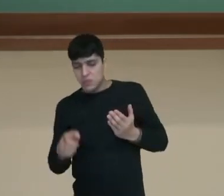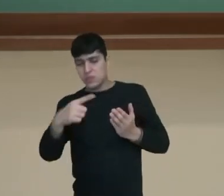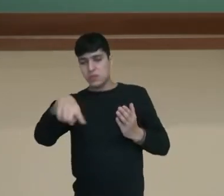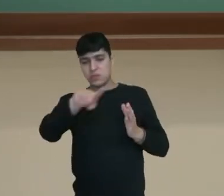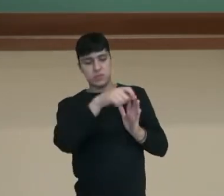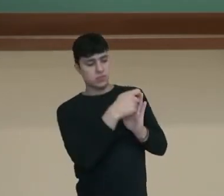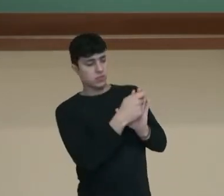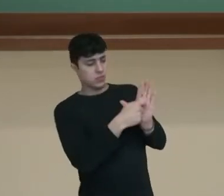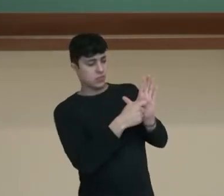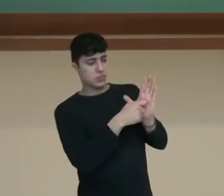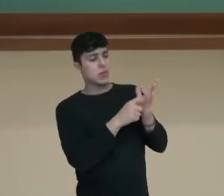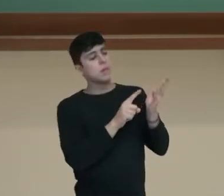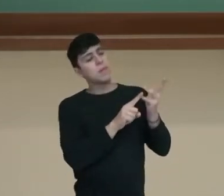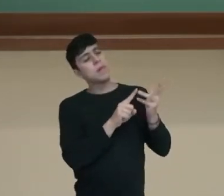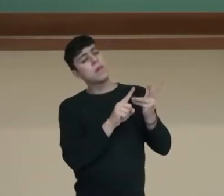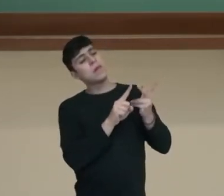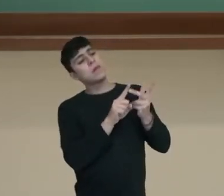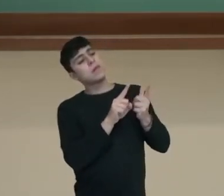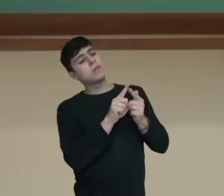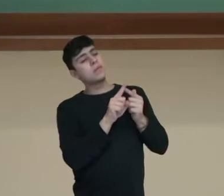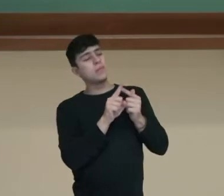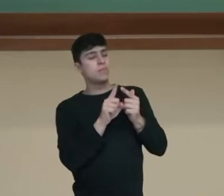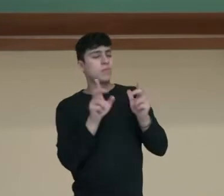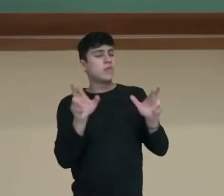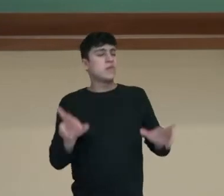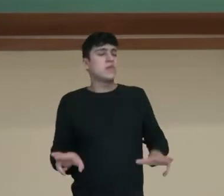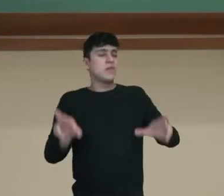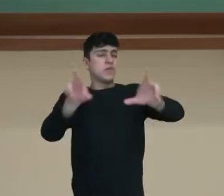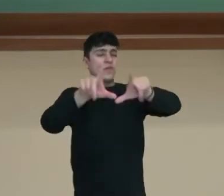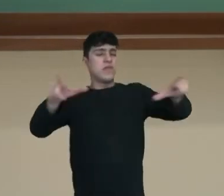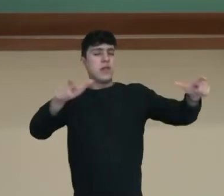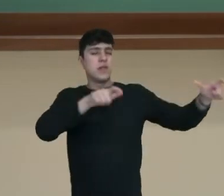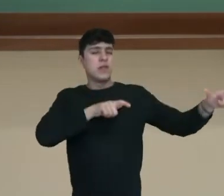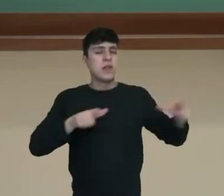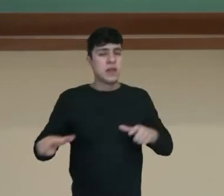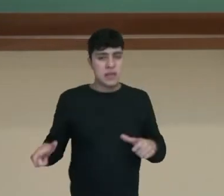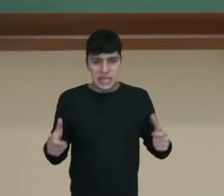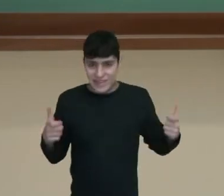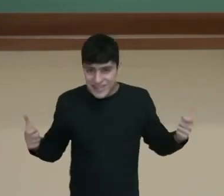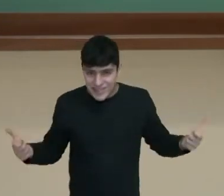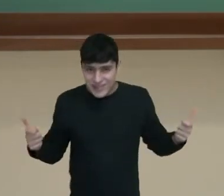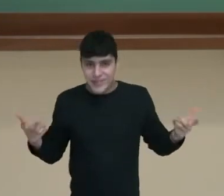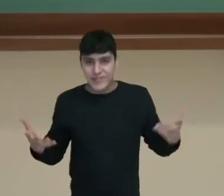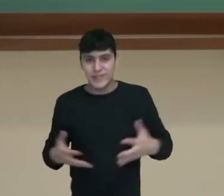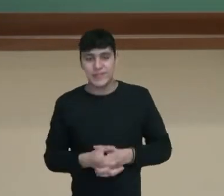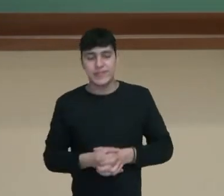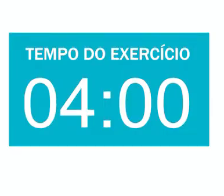texto aí apontando, dando exemplos desses diferentes tipos de lugares. Com você, então.